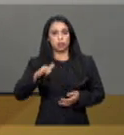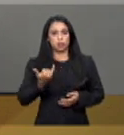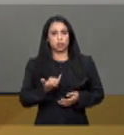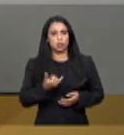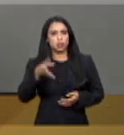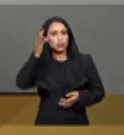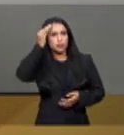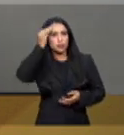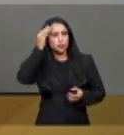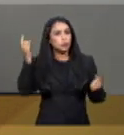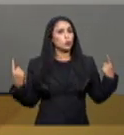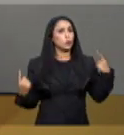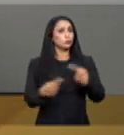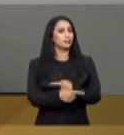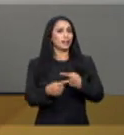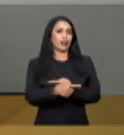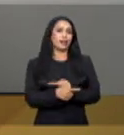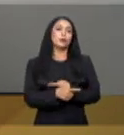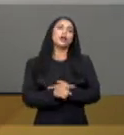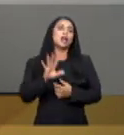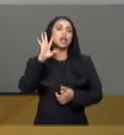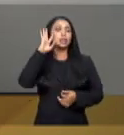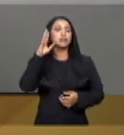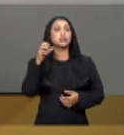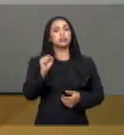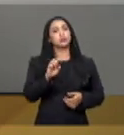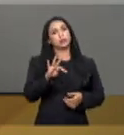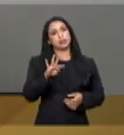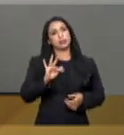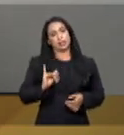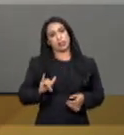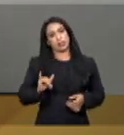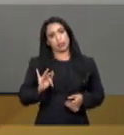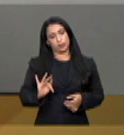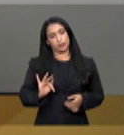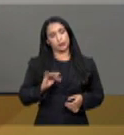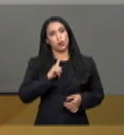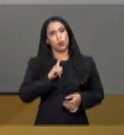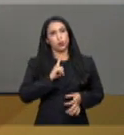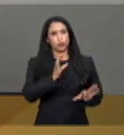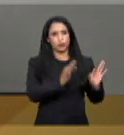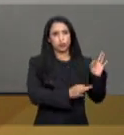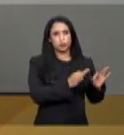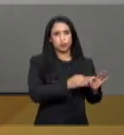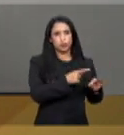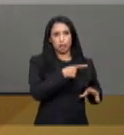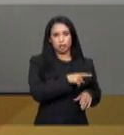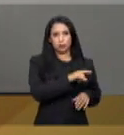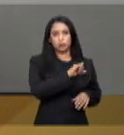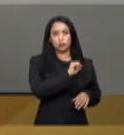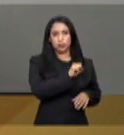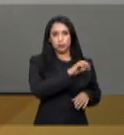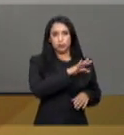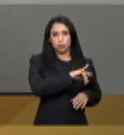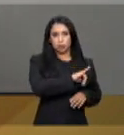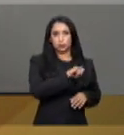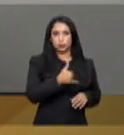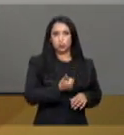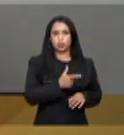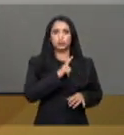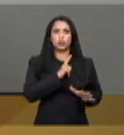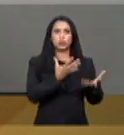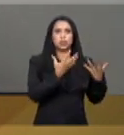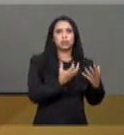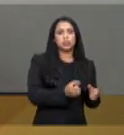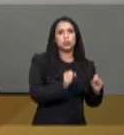veio a ser concluído por este Supremo Tribunal. Os julgados daquele órgão judicial foram adotados até mesmo sob